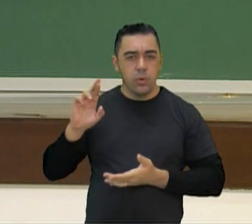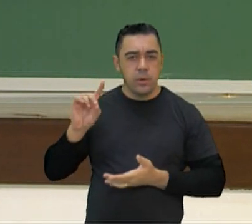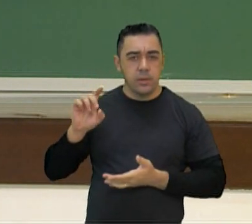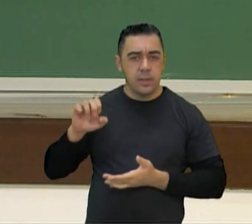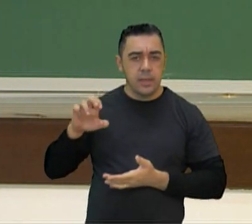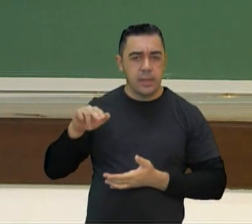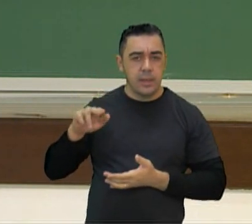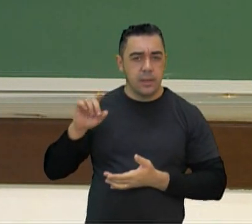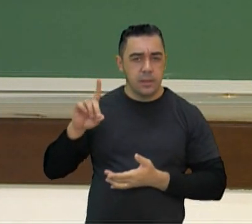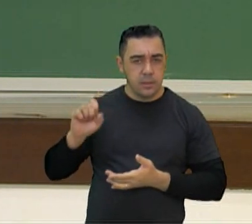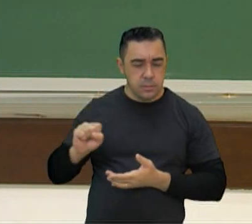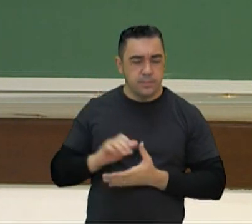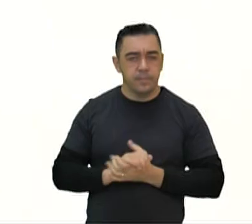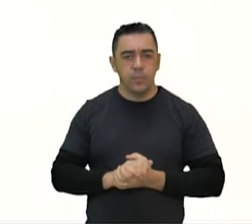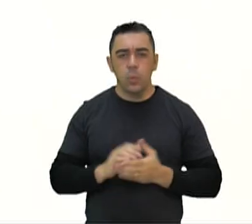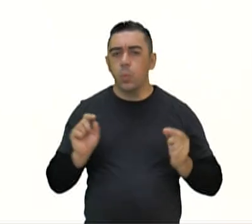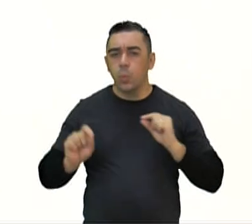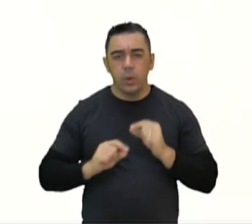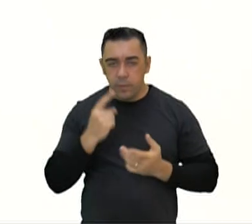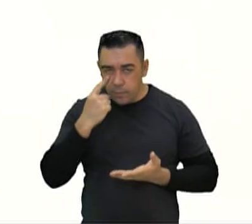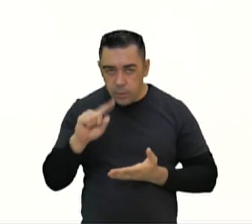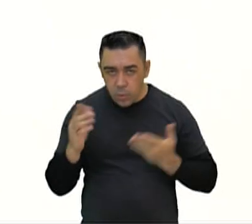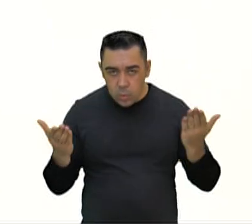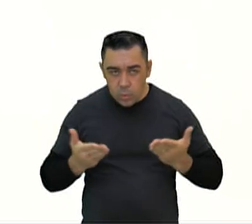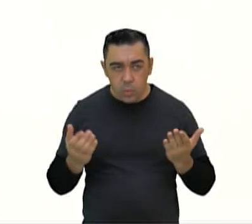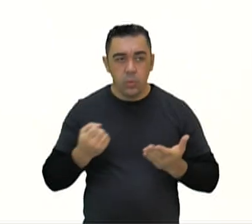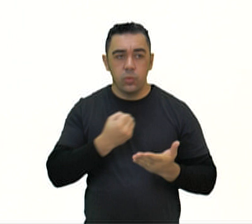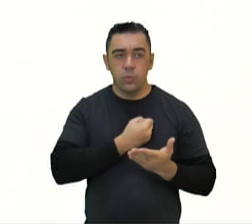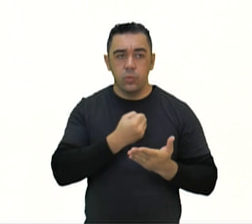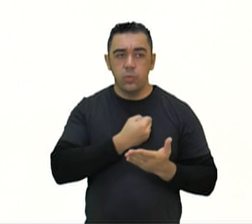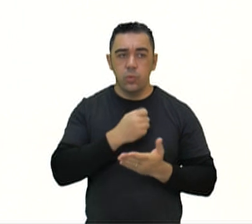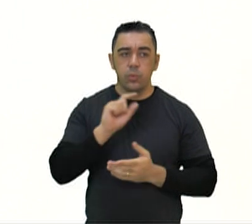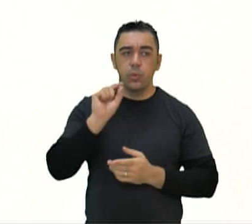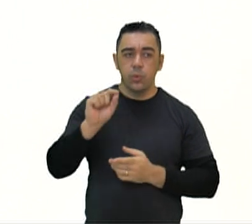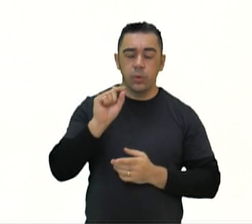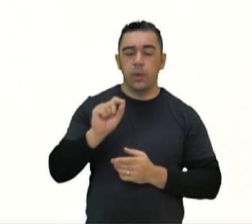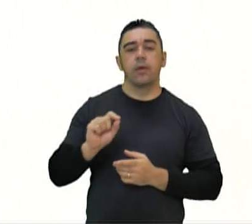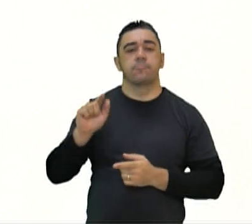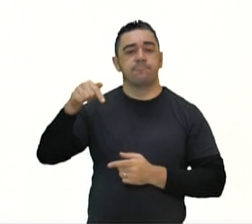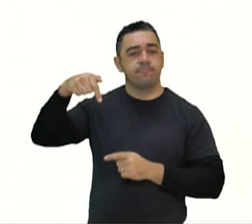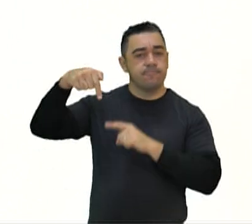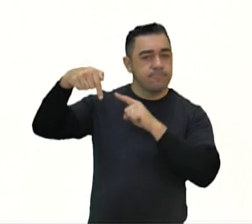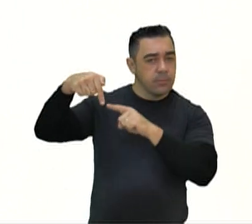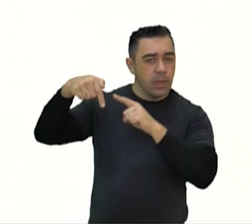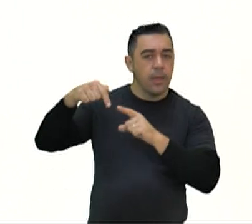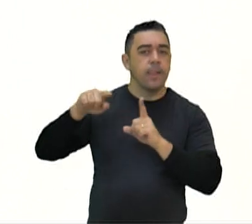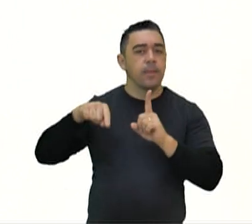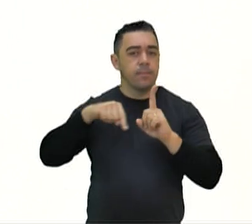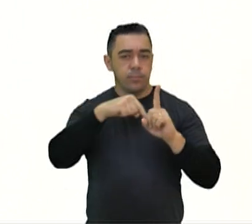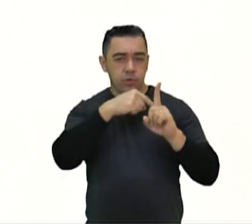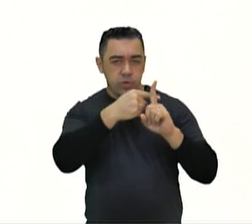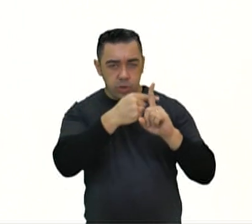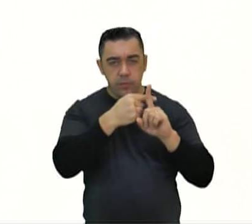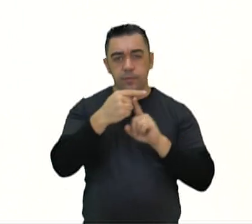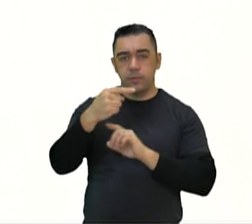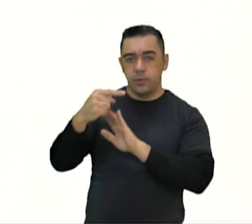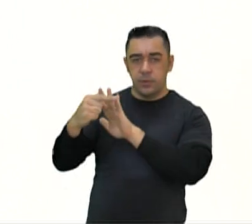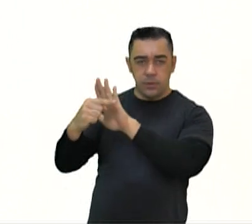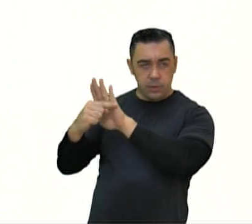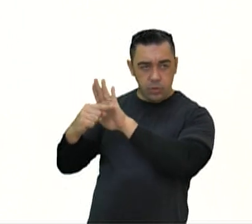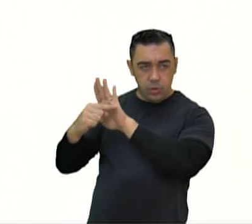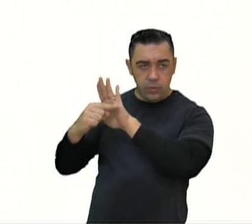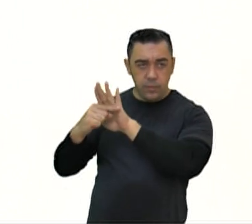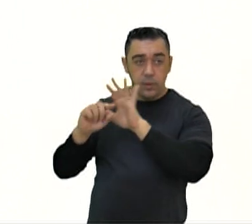O que veremos hoje? Sobre os números racionais com sinais positivos e